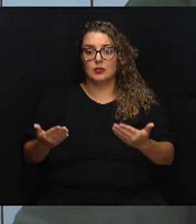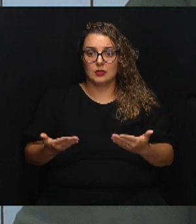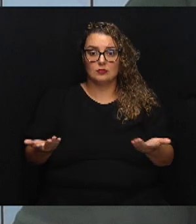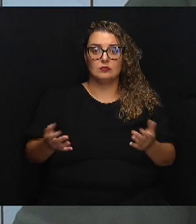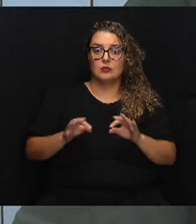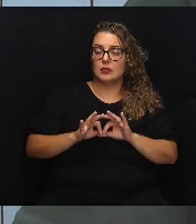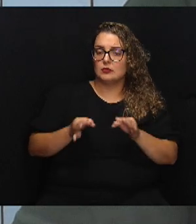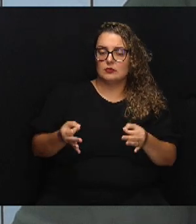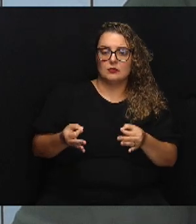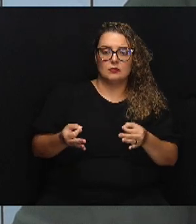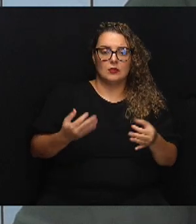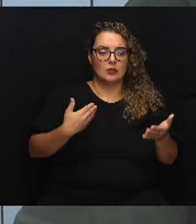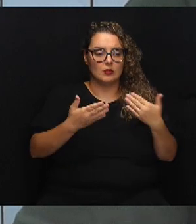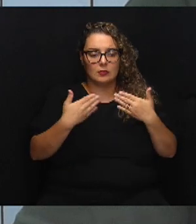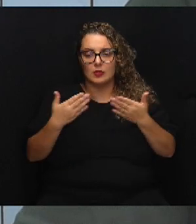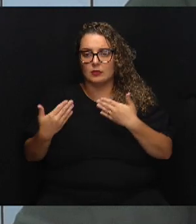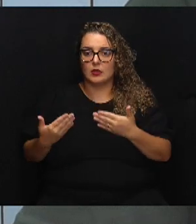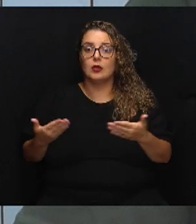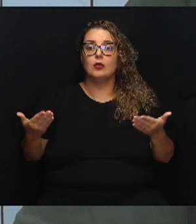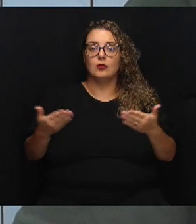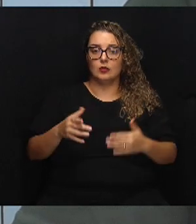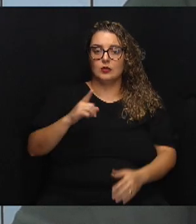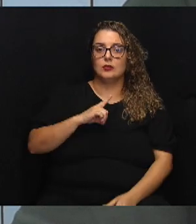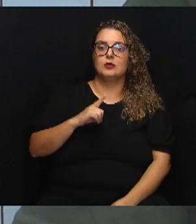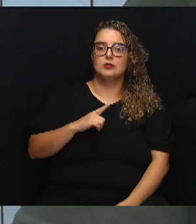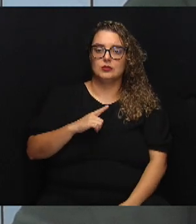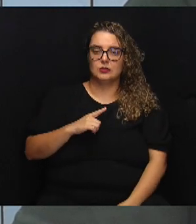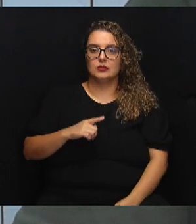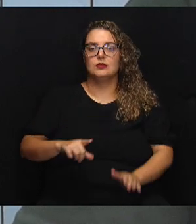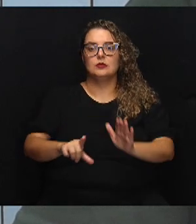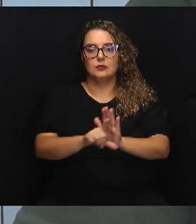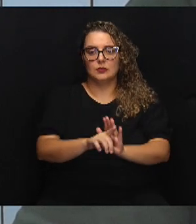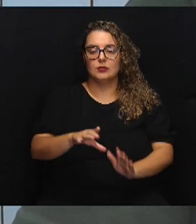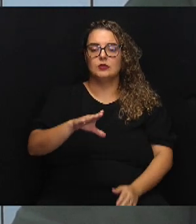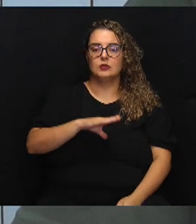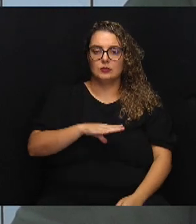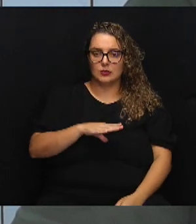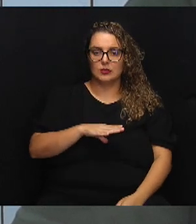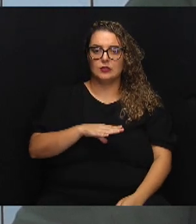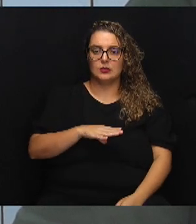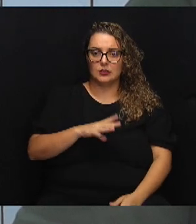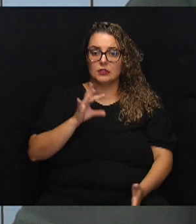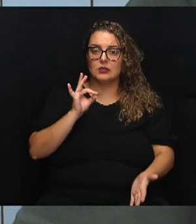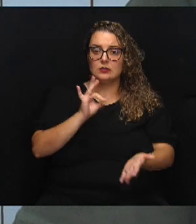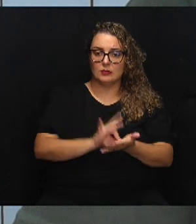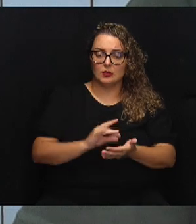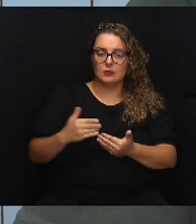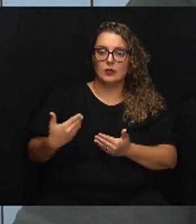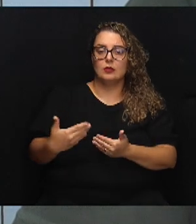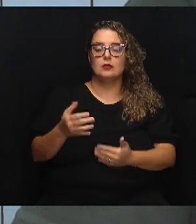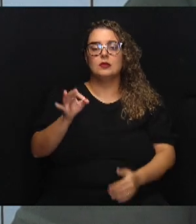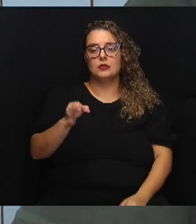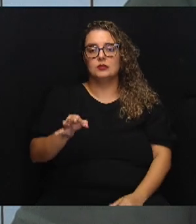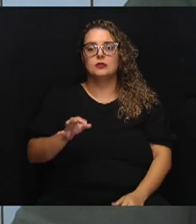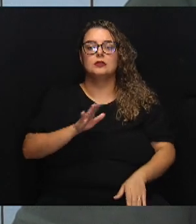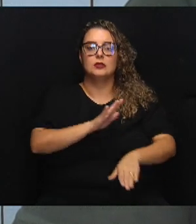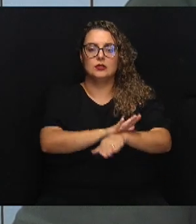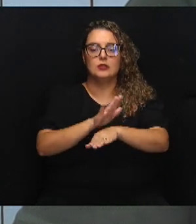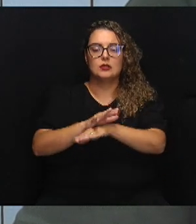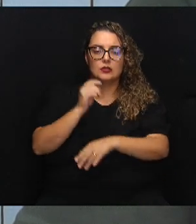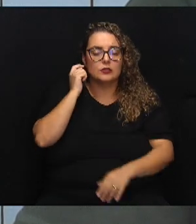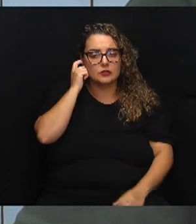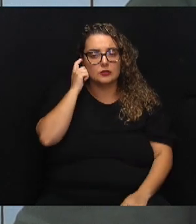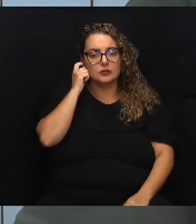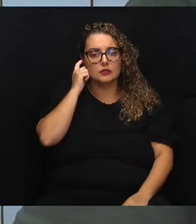se comentava. Hoje a gente tem, né, uma lei no município que está vigente e com certeza ajuda muito a